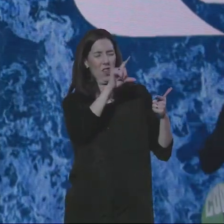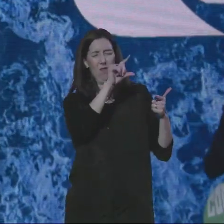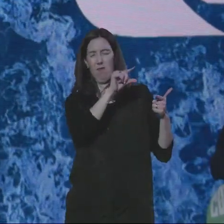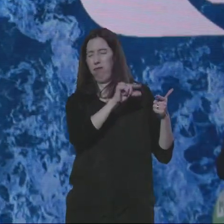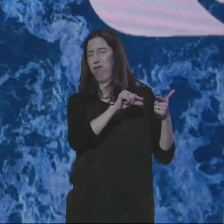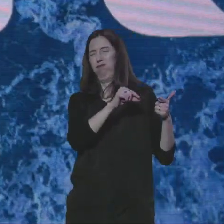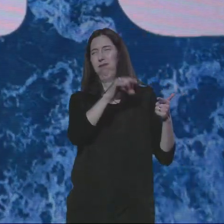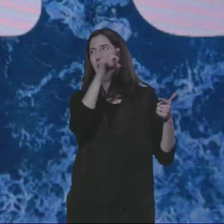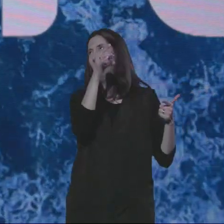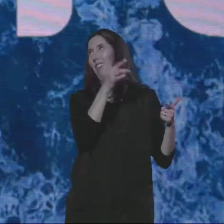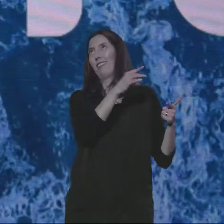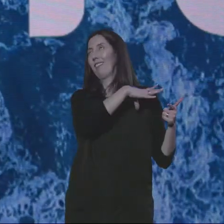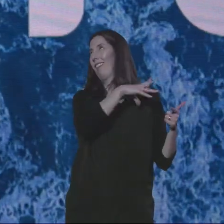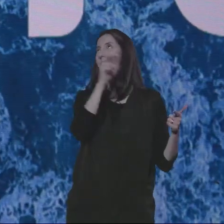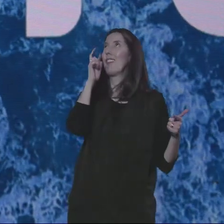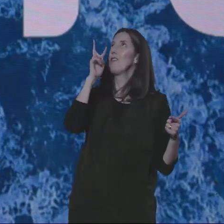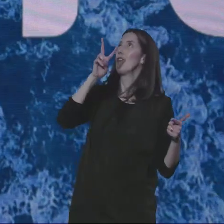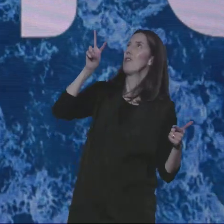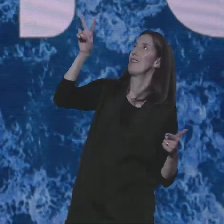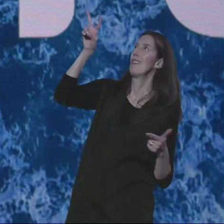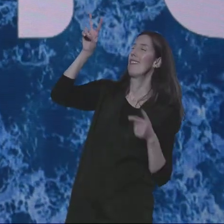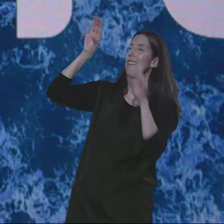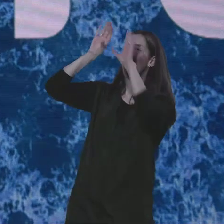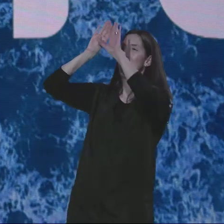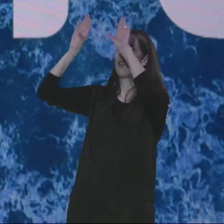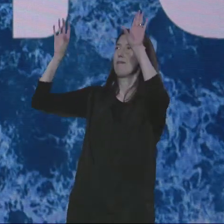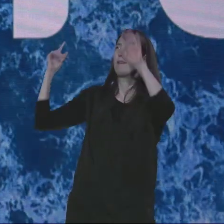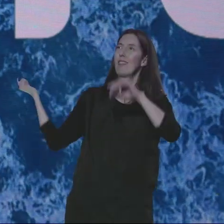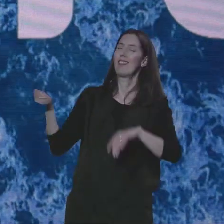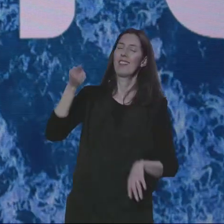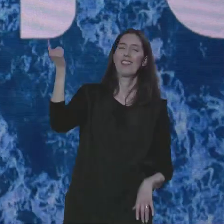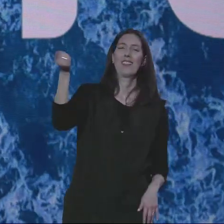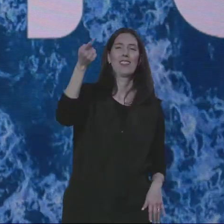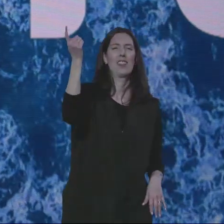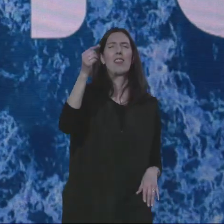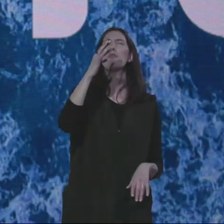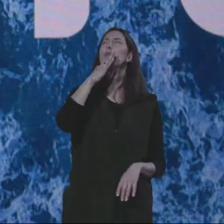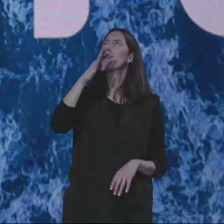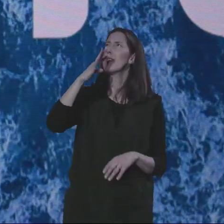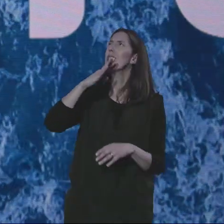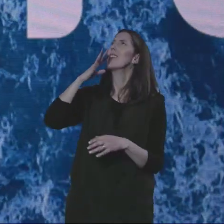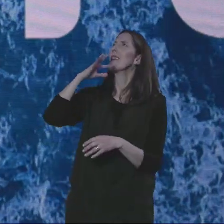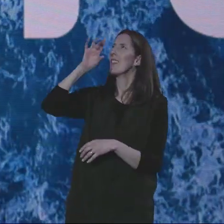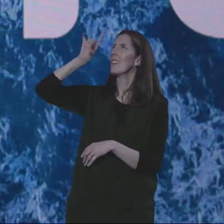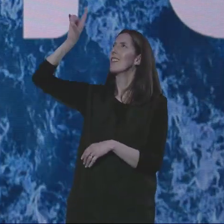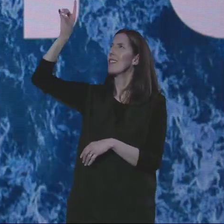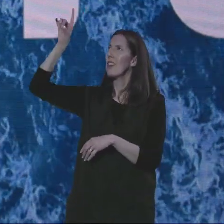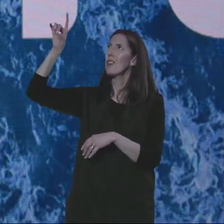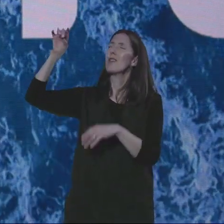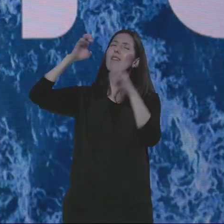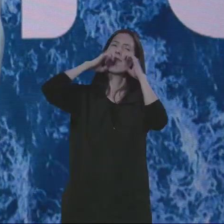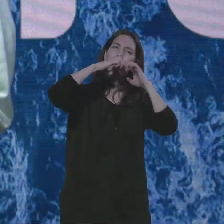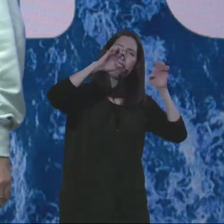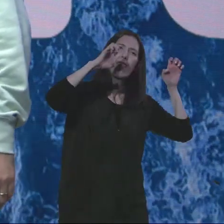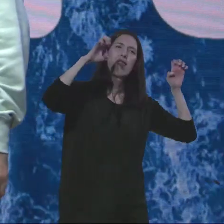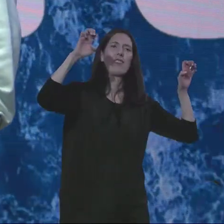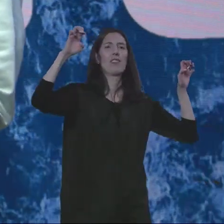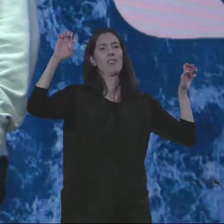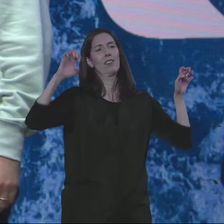perder tempo mais com isso. Eu vou conhecer a Deus e fazer Jesus conhecido.